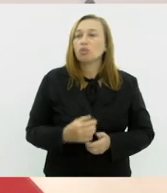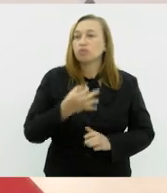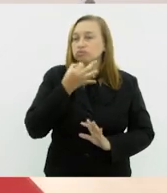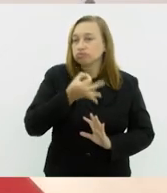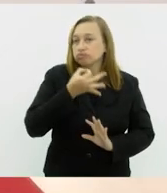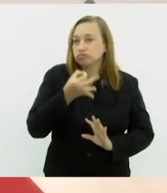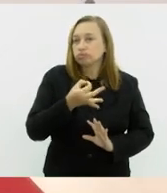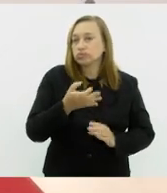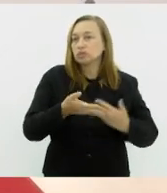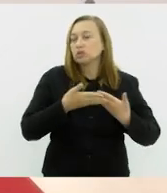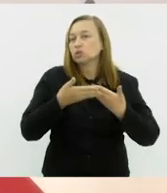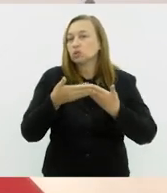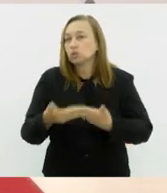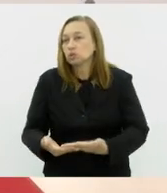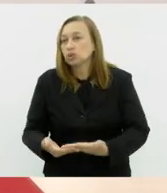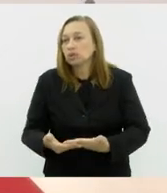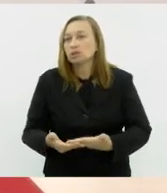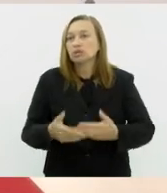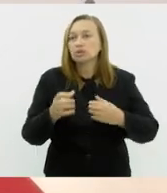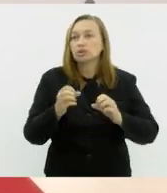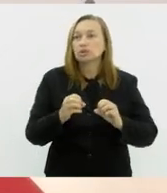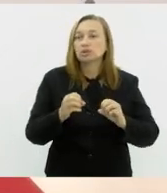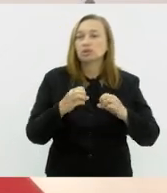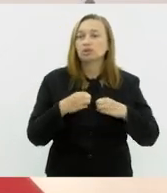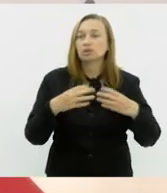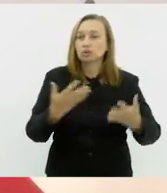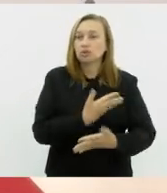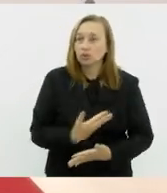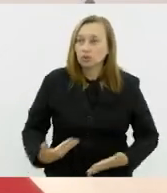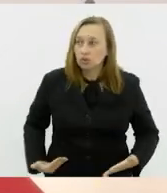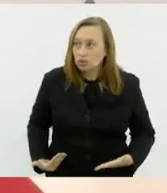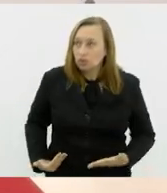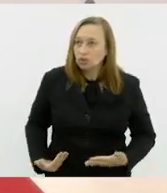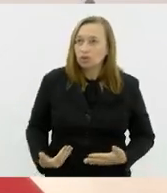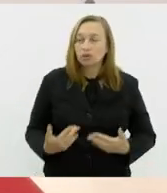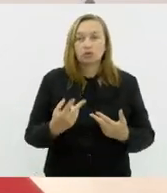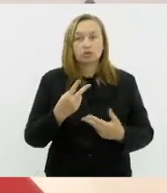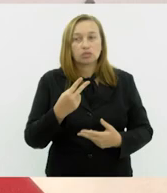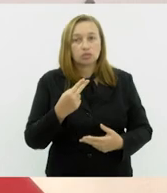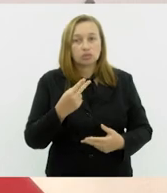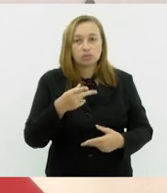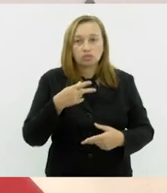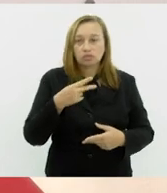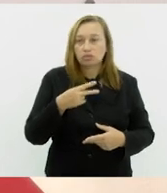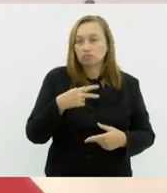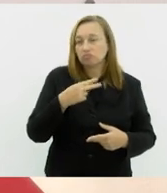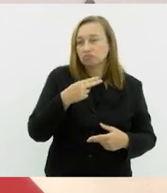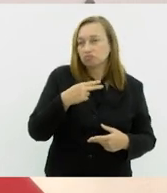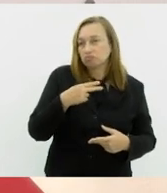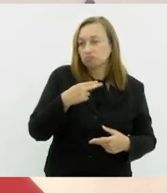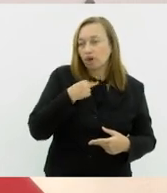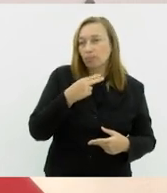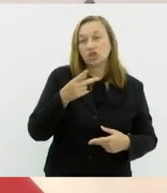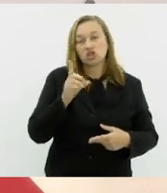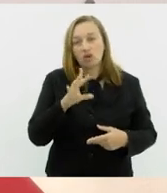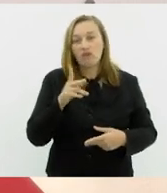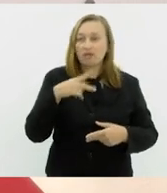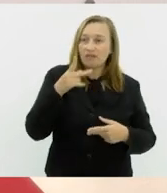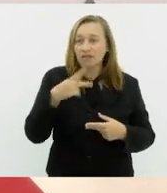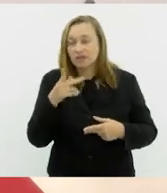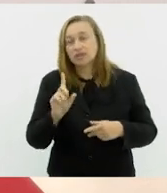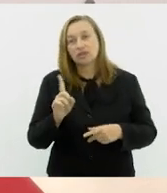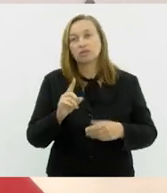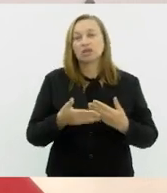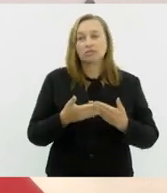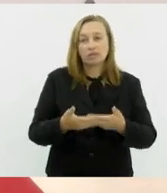aqui de encaminhamento para a audiência pública. Toda audiência pública, a gente não pode ficar só no blá-blá-blá, a gente tem que fazer os encaminhamentos, né? Eu coloquei